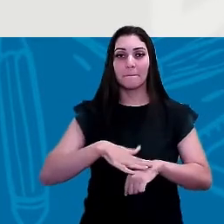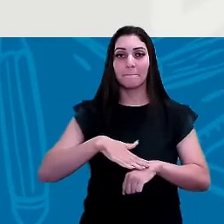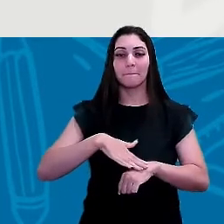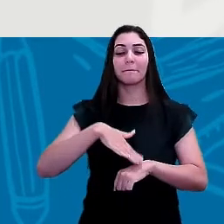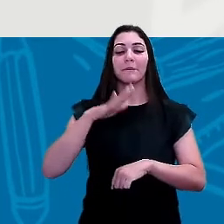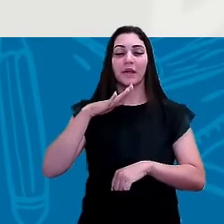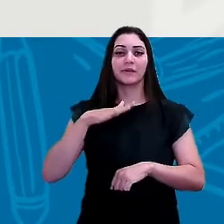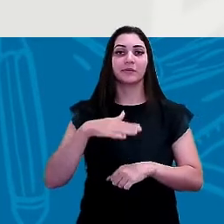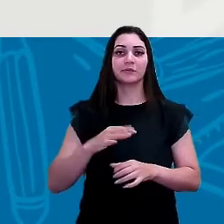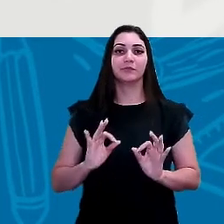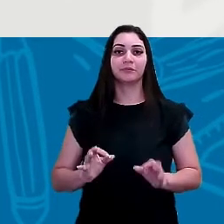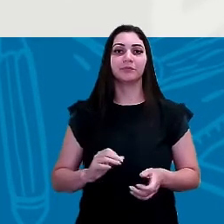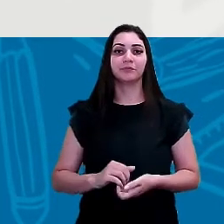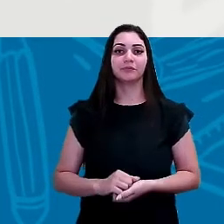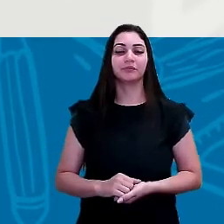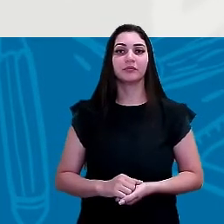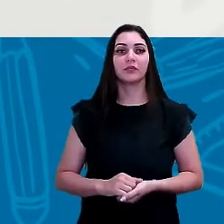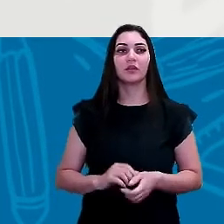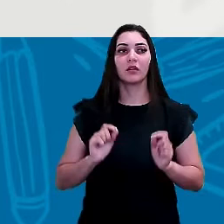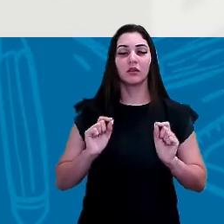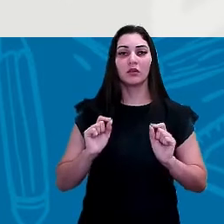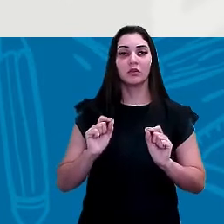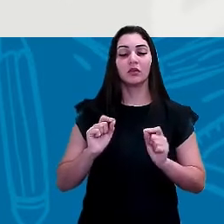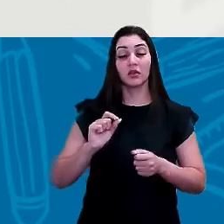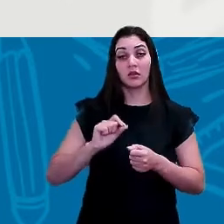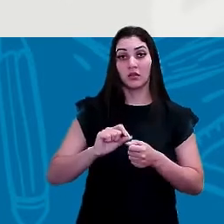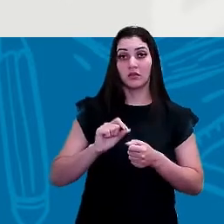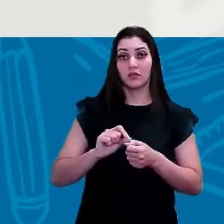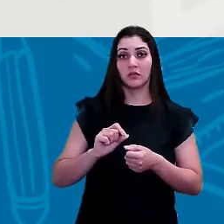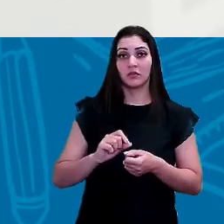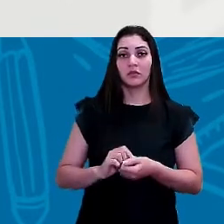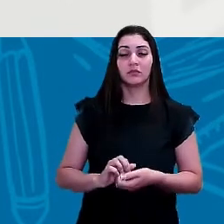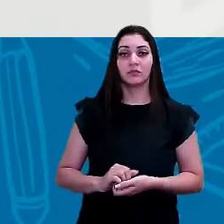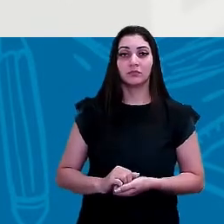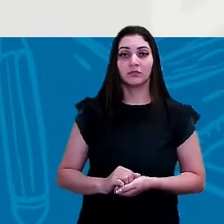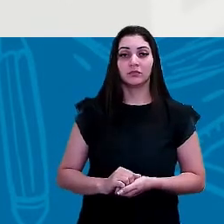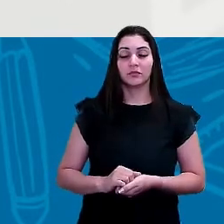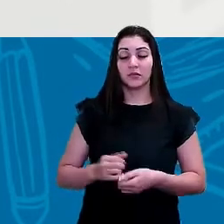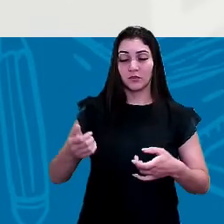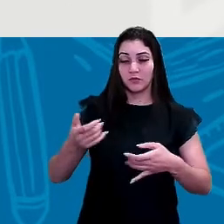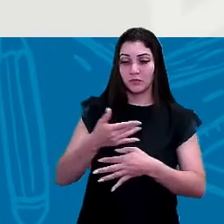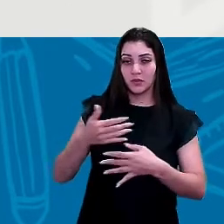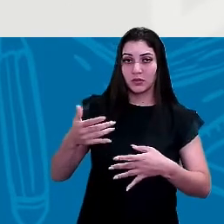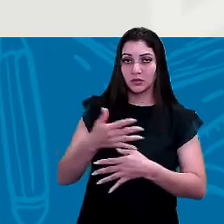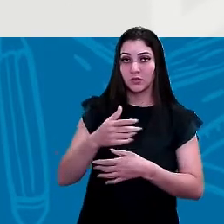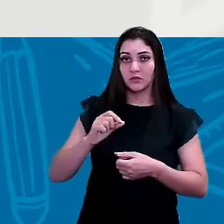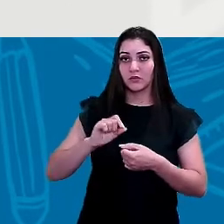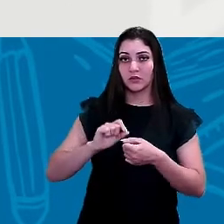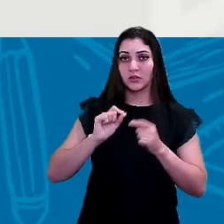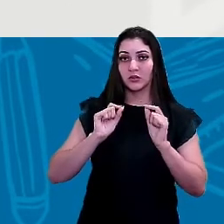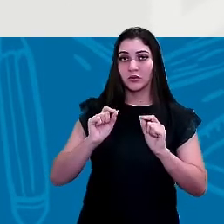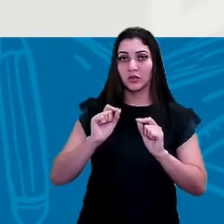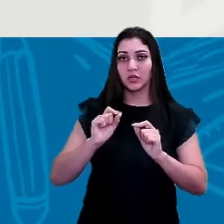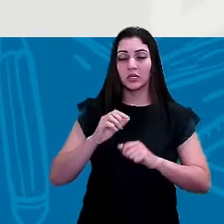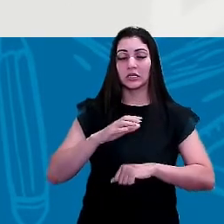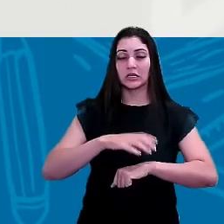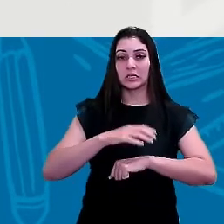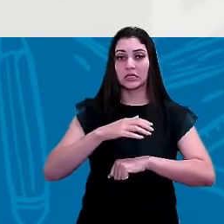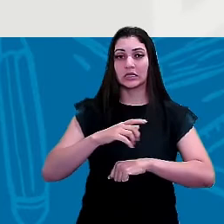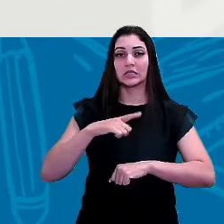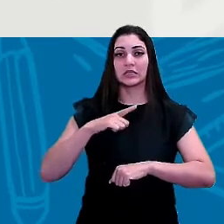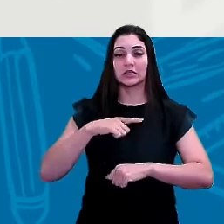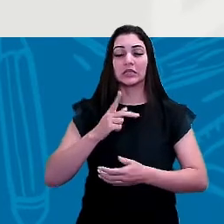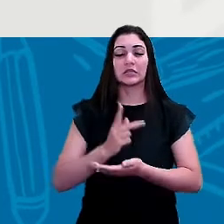irradiação de calor que é feita pela área urbana, fazendo com que as temperaturas sejam mais